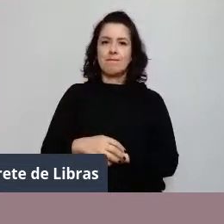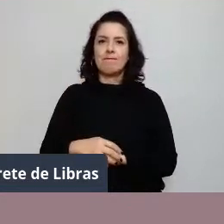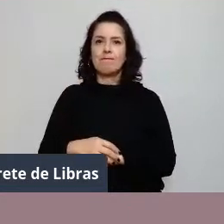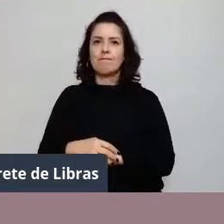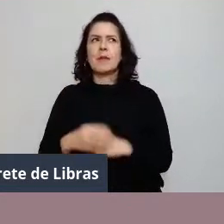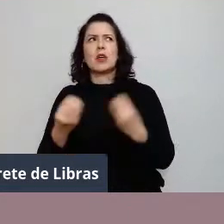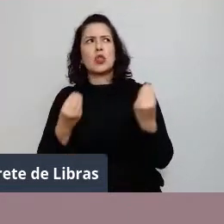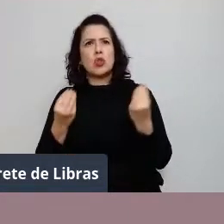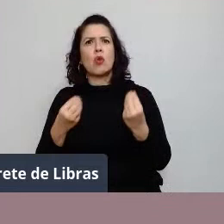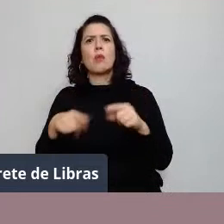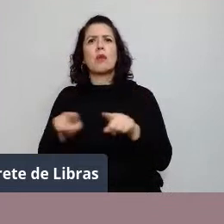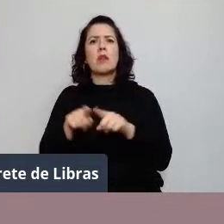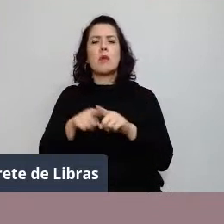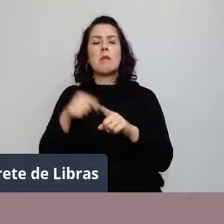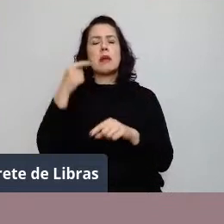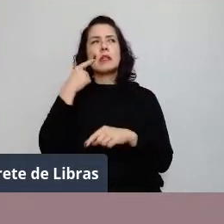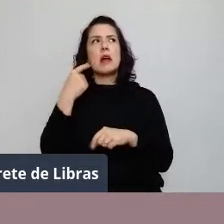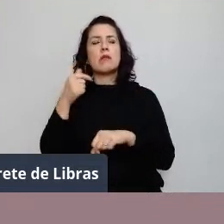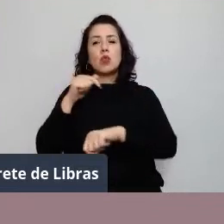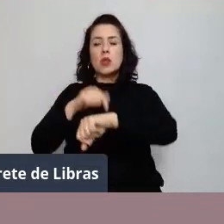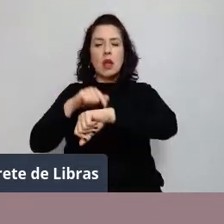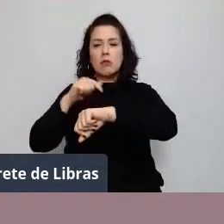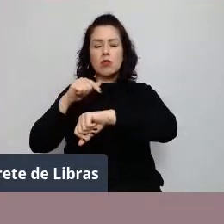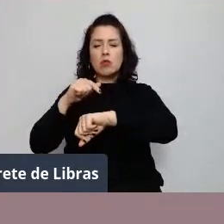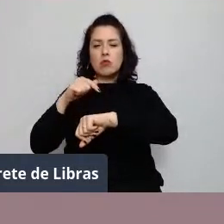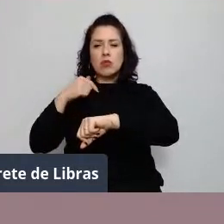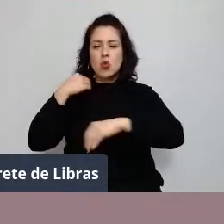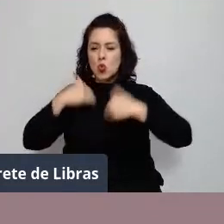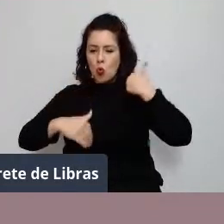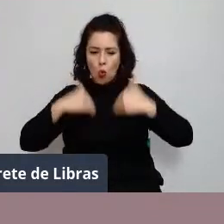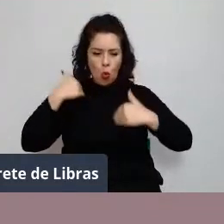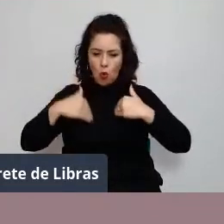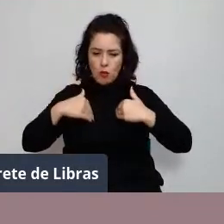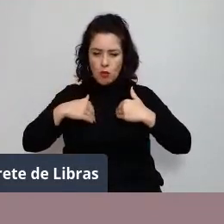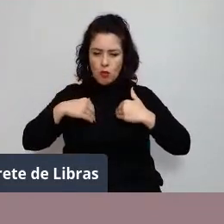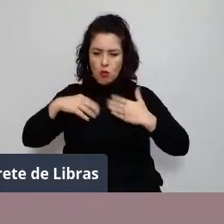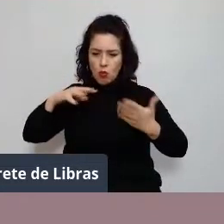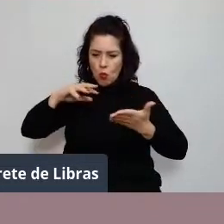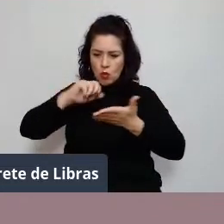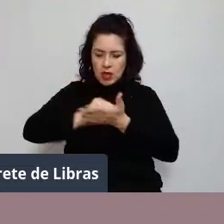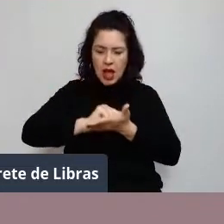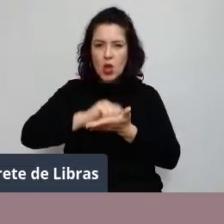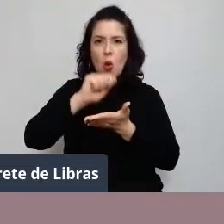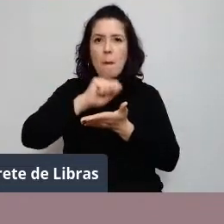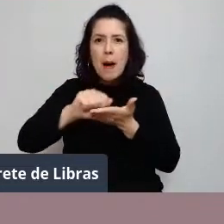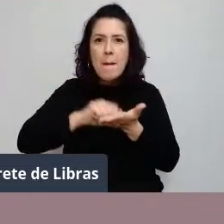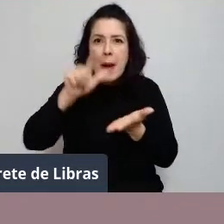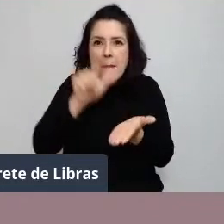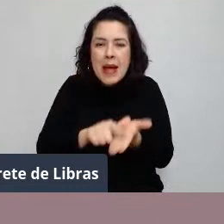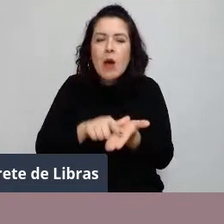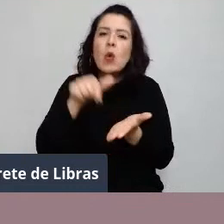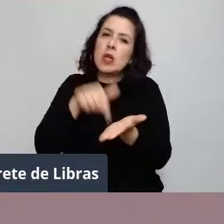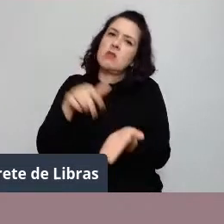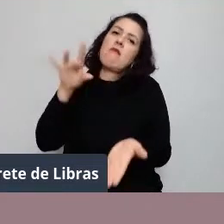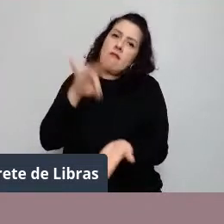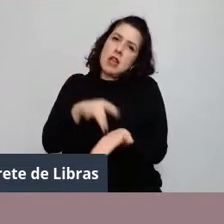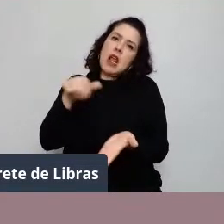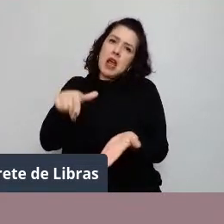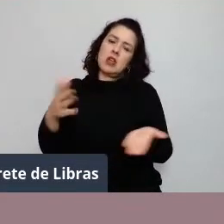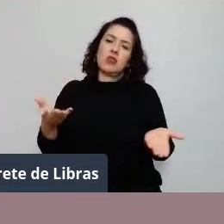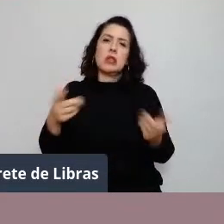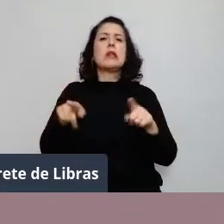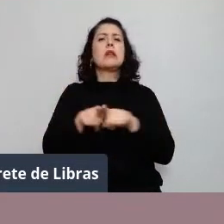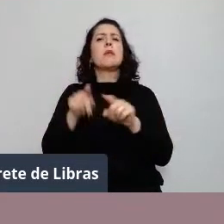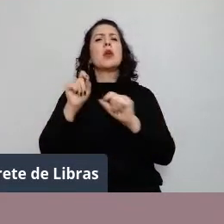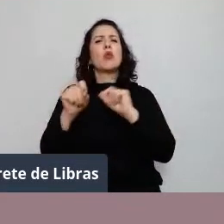esse desdobramento mais imediato do corpo no papel, isso era verdade, né? Então, acho que acaba os